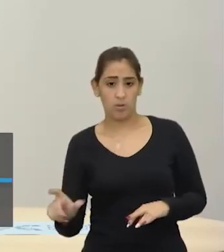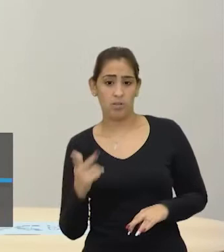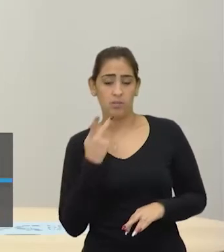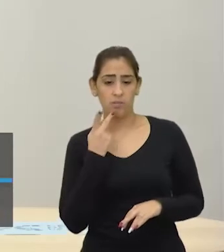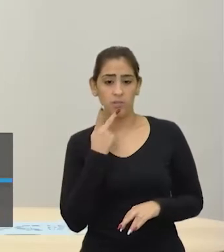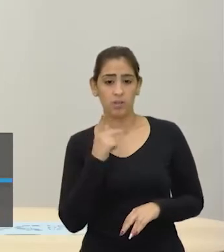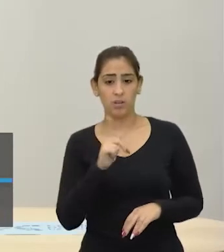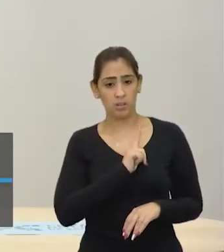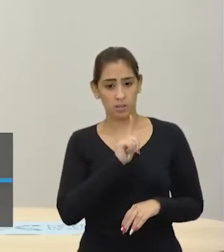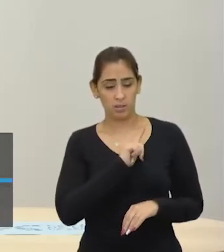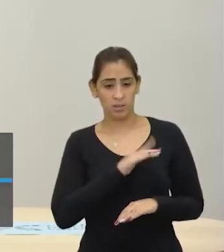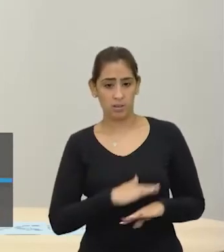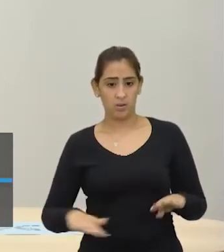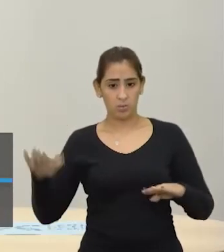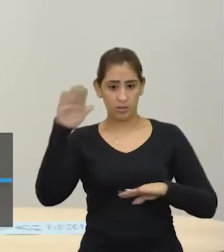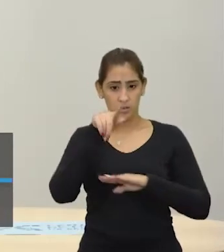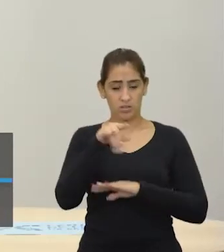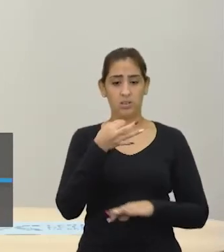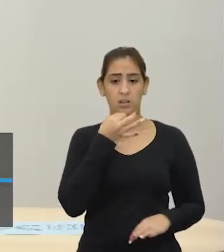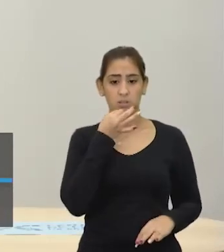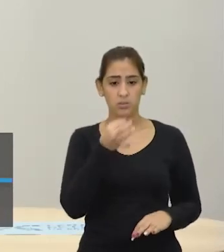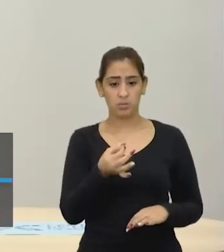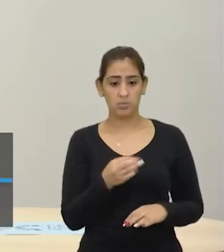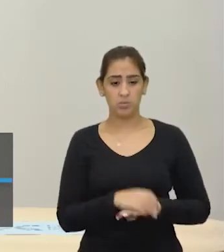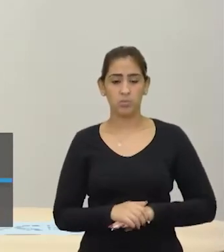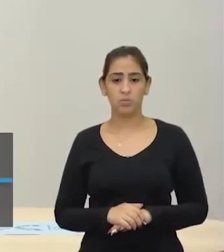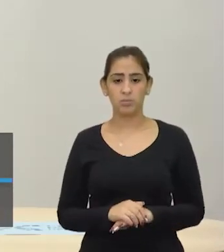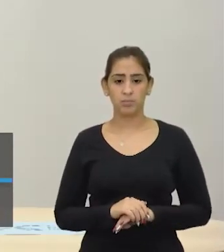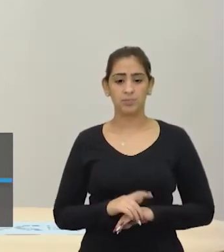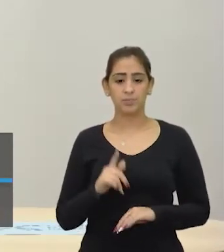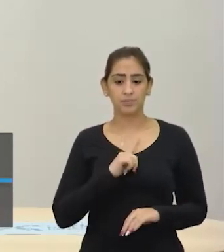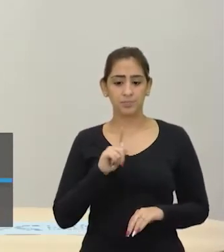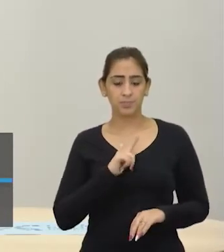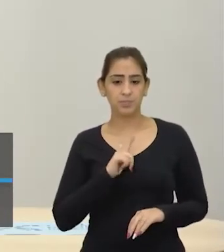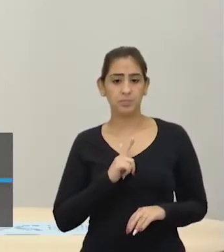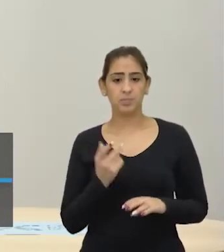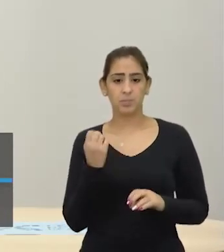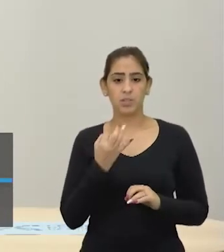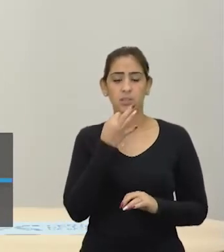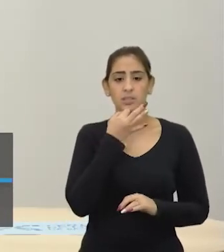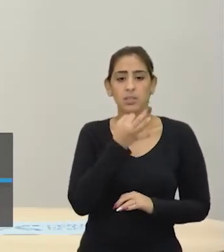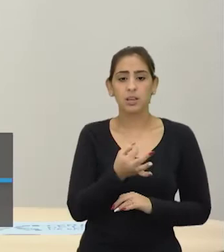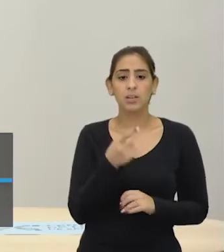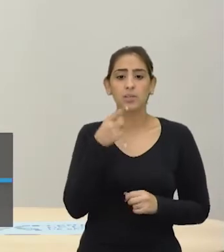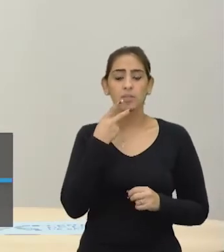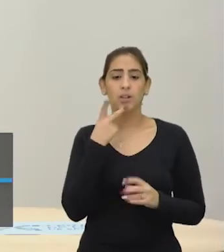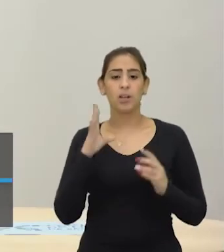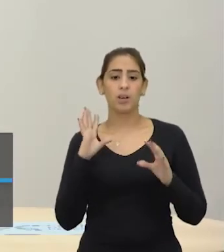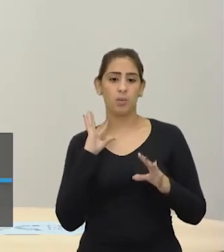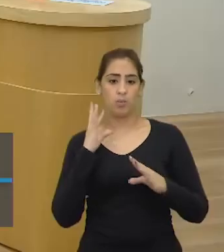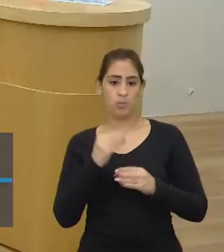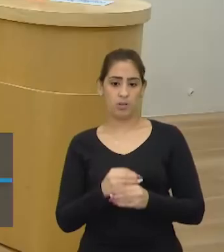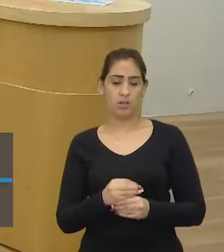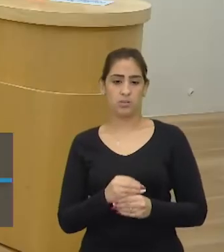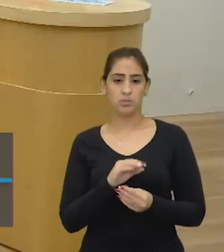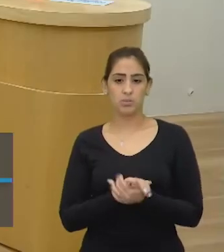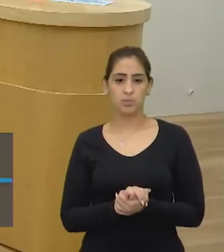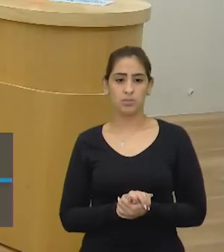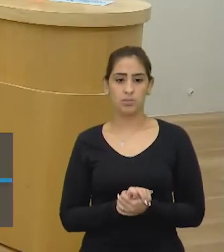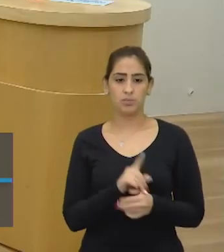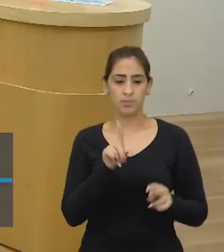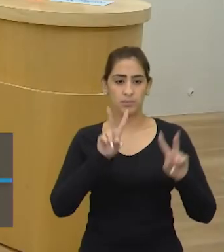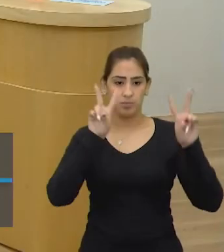tem autoridade naquele assunto, Sim. A pessoa, né, tem relevância para poder citá-la, né? Sim. E falar no contexto ali, muito bom. Sim, e assim, nos